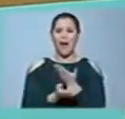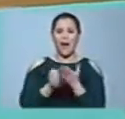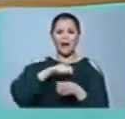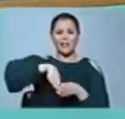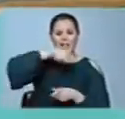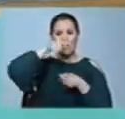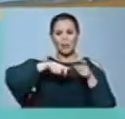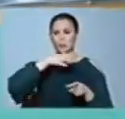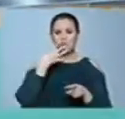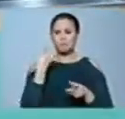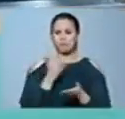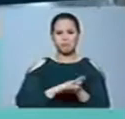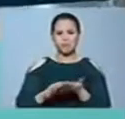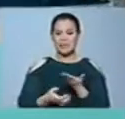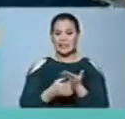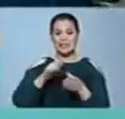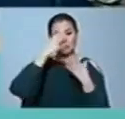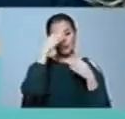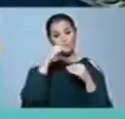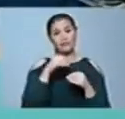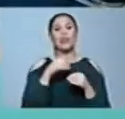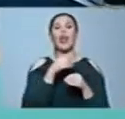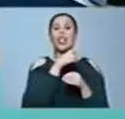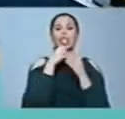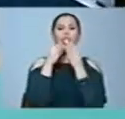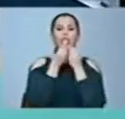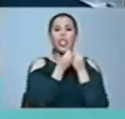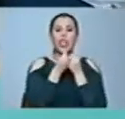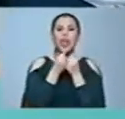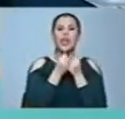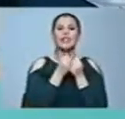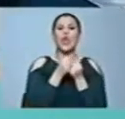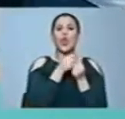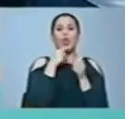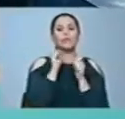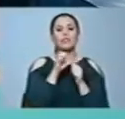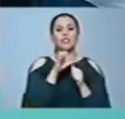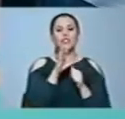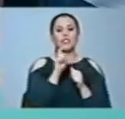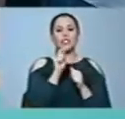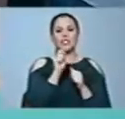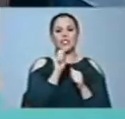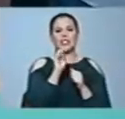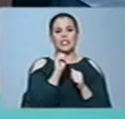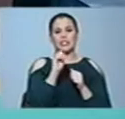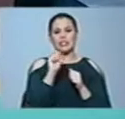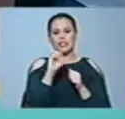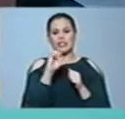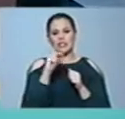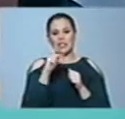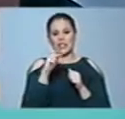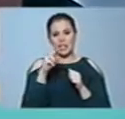praça e vamos fazer um delicioso se explicar e que mais sagrados morro em copinhos vamos tomar nota dos ingredientes que vai incitar parece